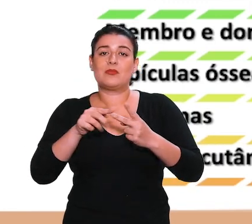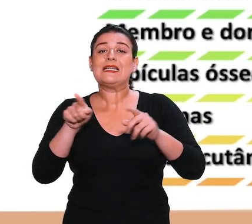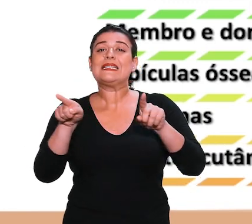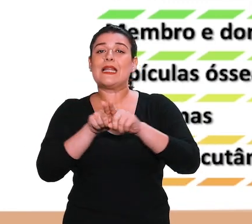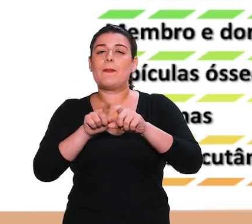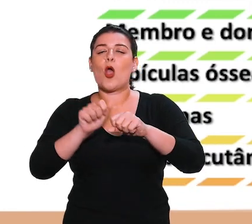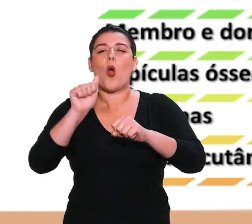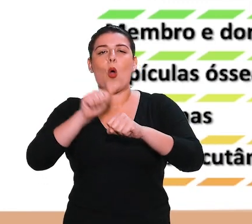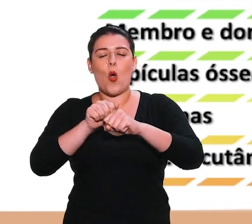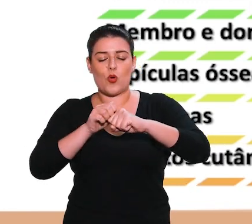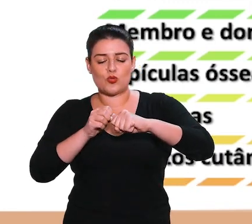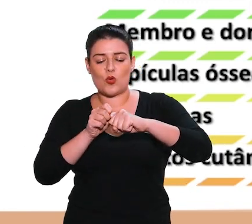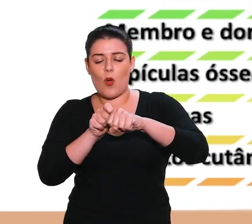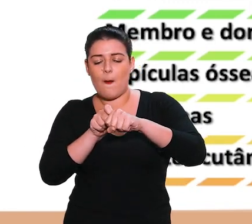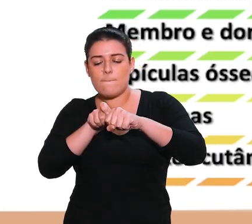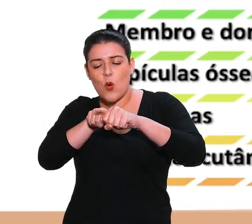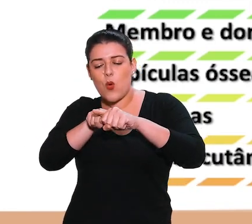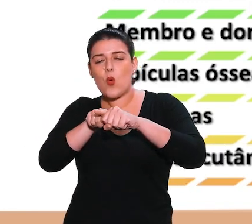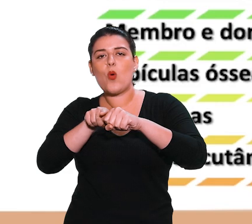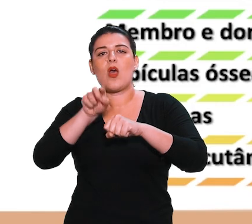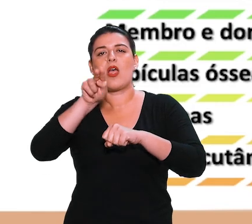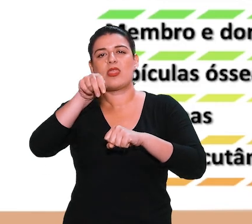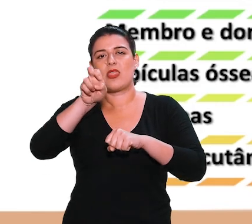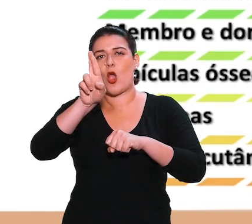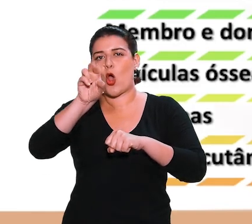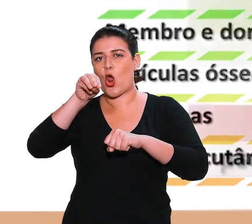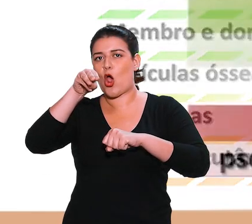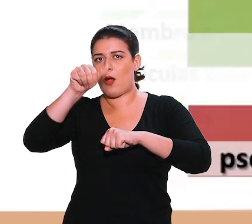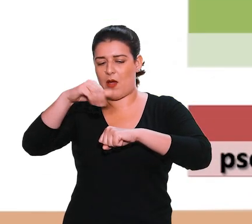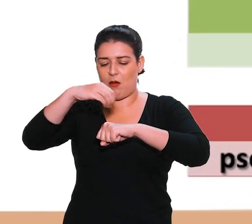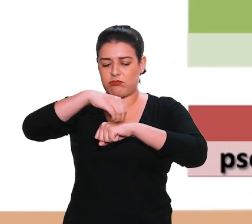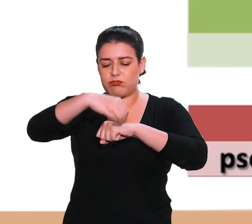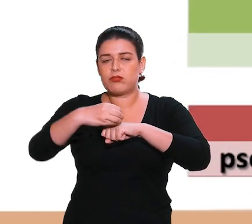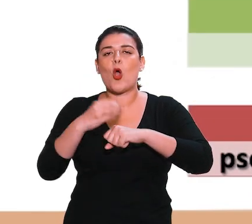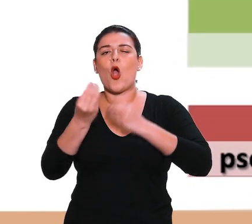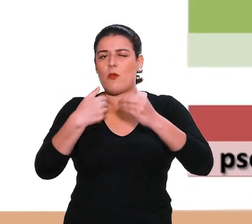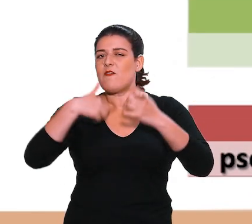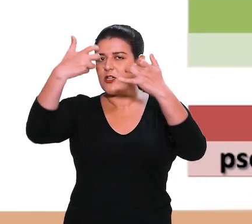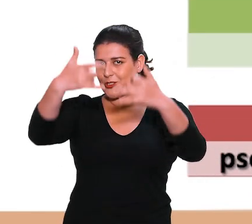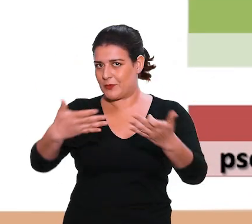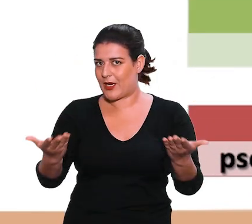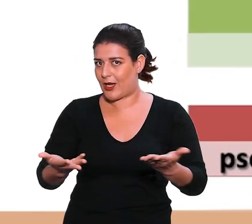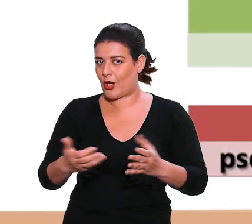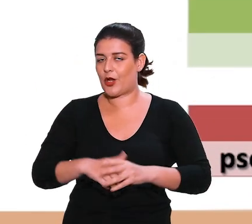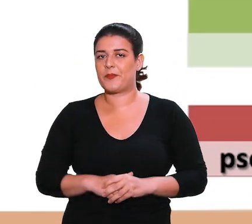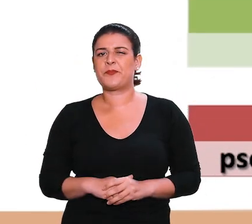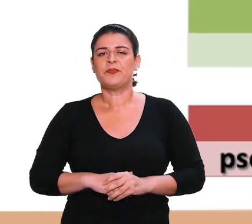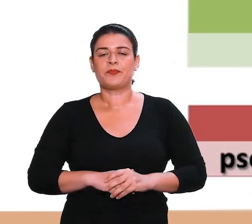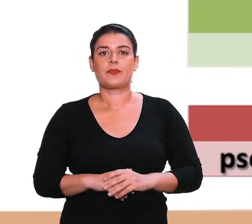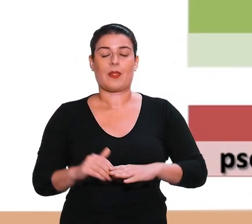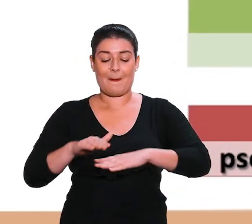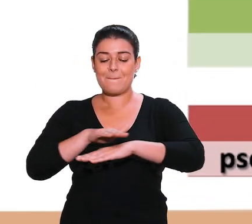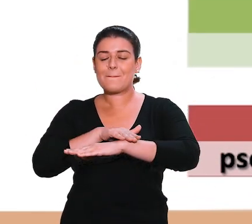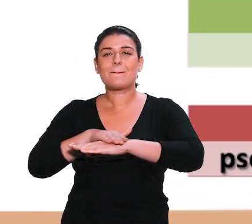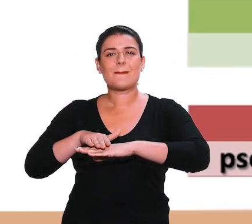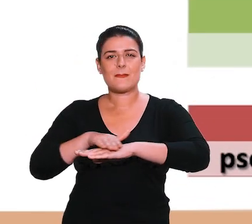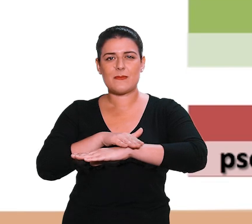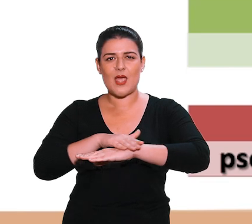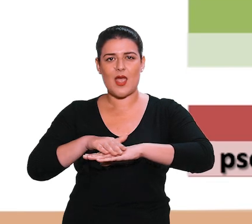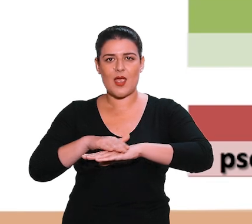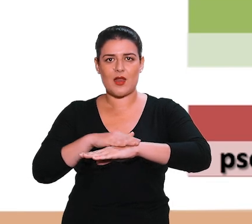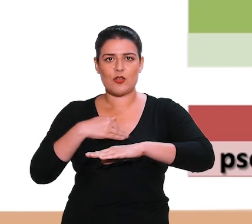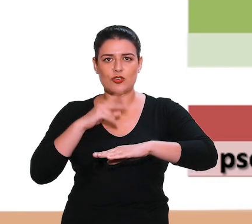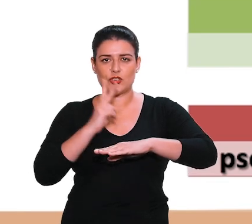os neuromas e os enxertos cutâneos, quando são necessários. A gente vai falar cada um deles agora. Vamos começar na pele. O que a gente vai observar no